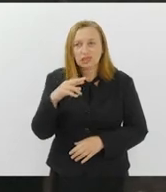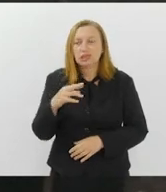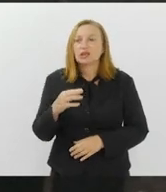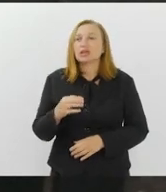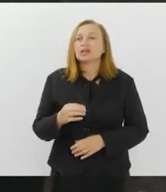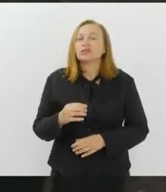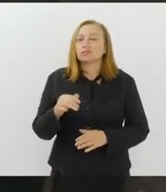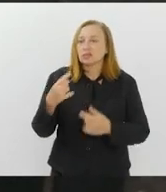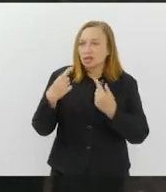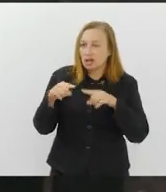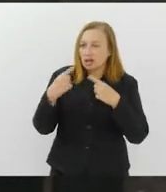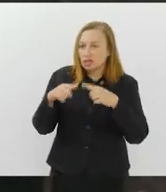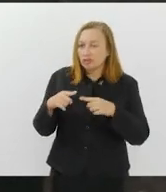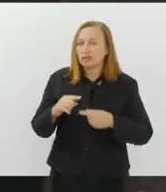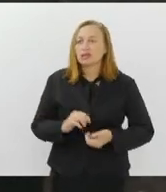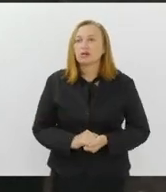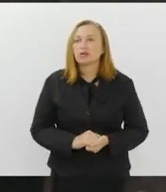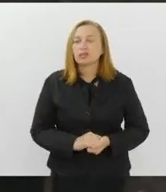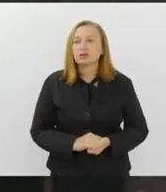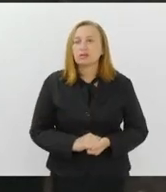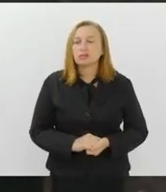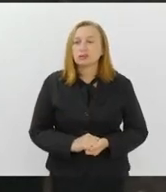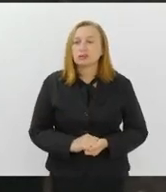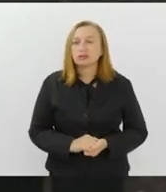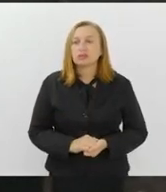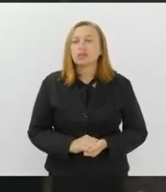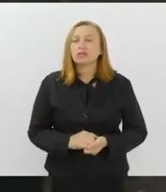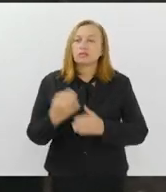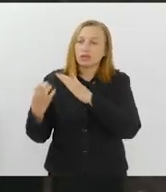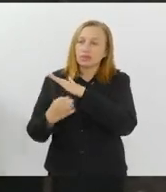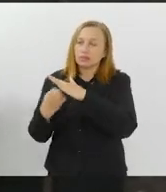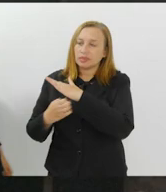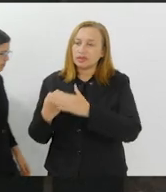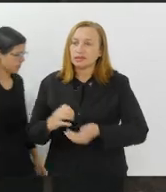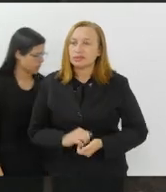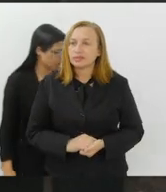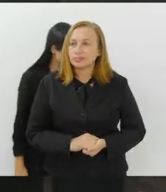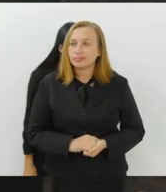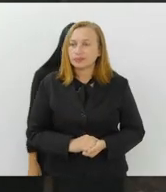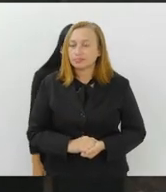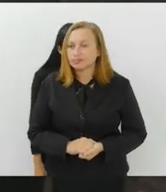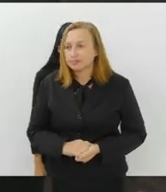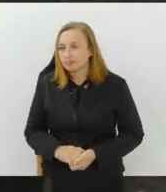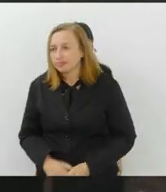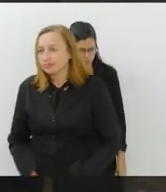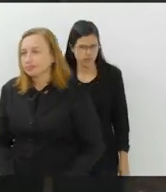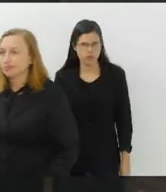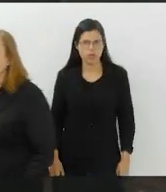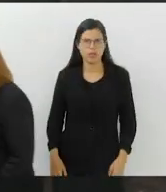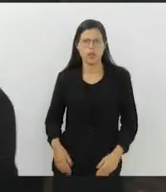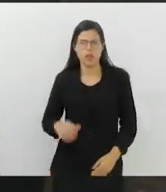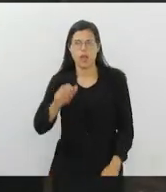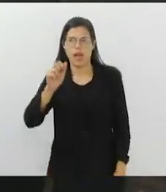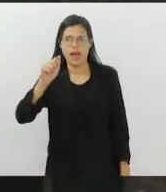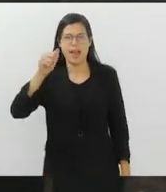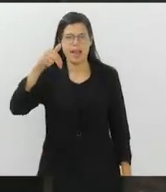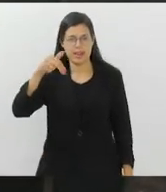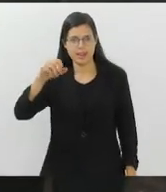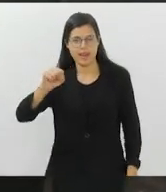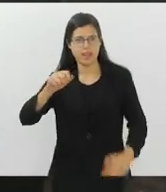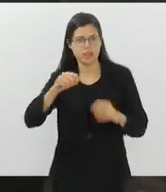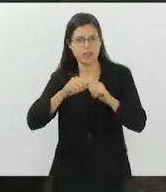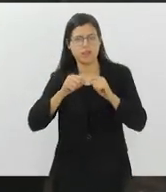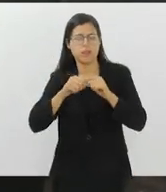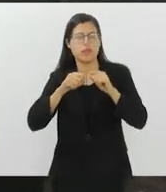de uma reclamação que seja, ou que é feita pela agência. Na agência, a agência faz essa verificação in loco e as fiscalizações que